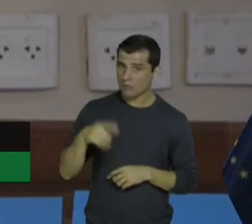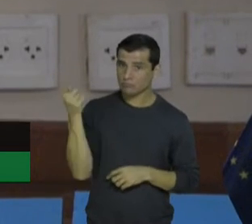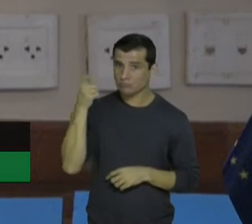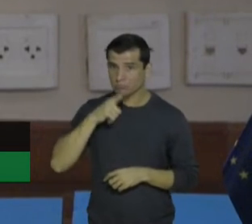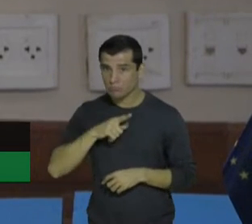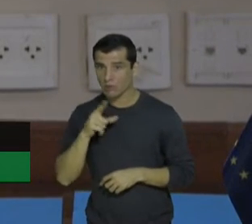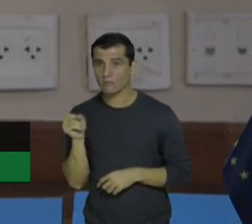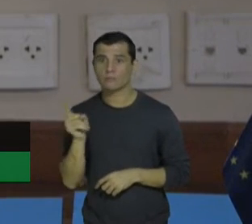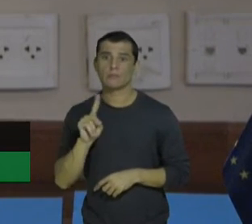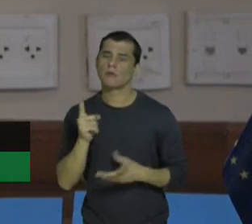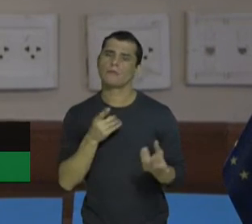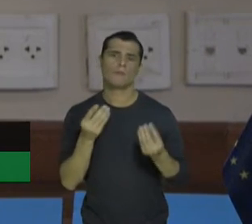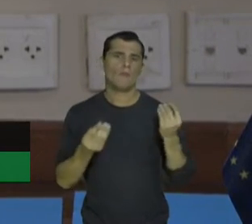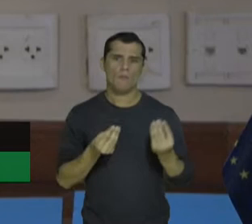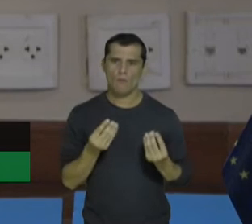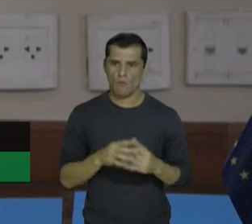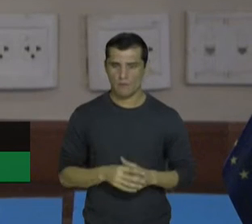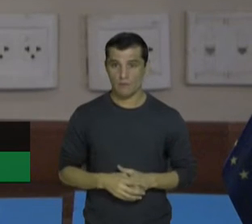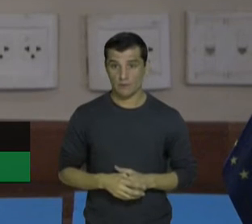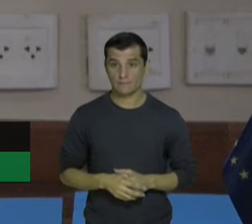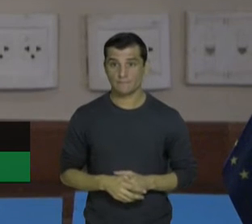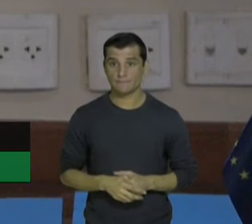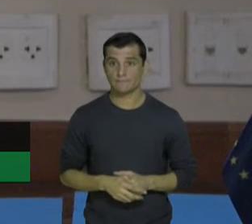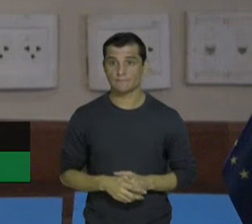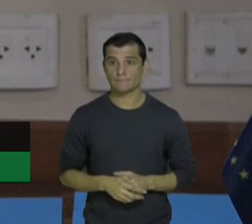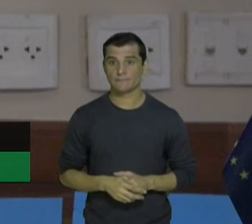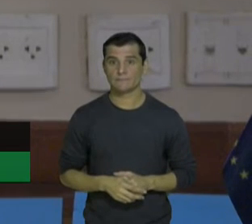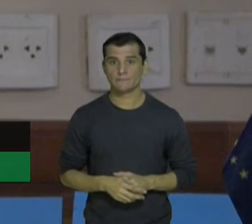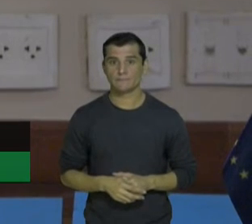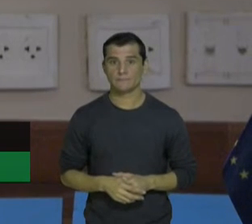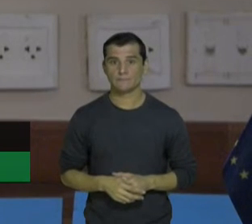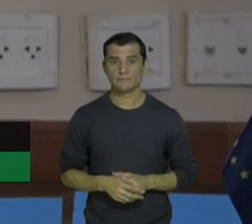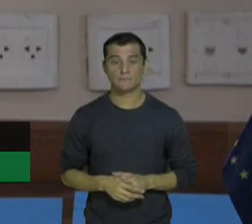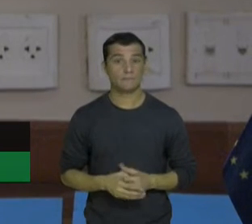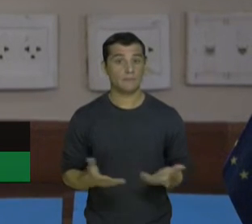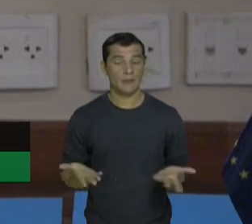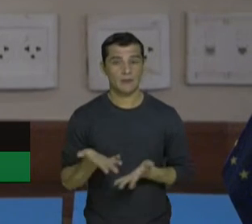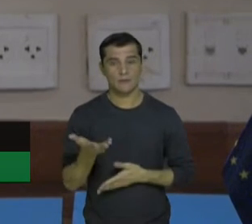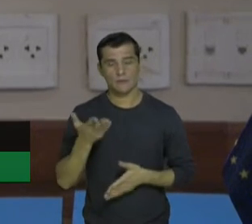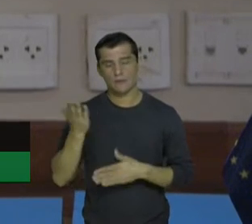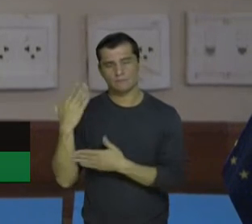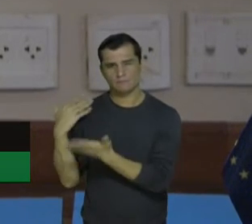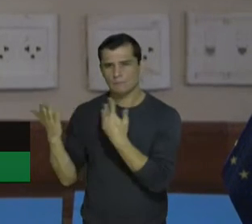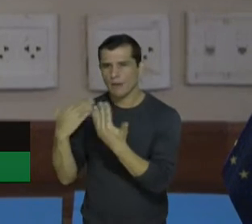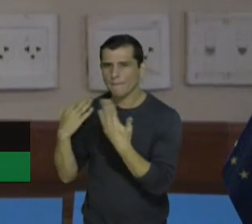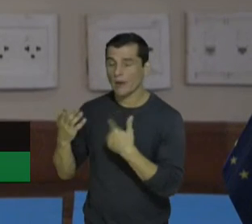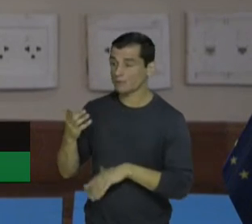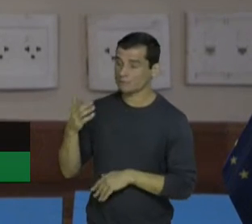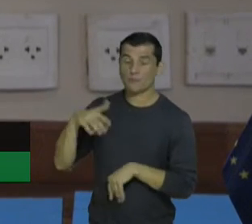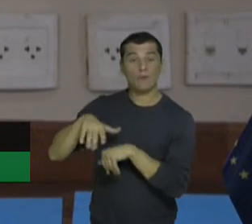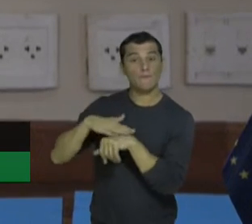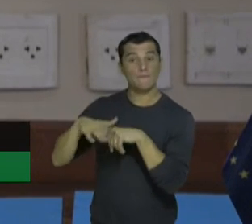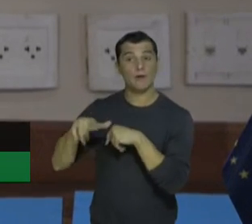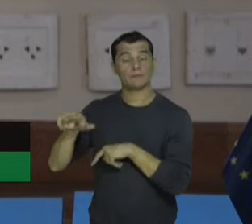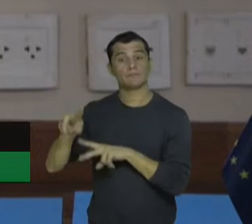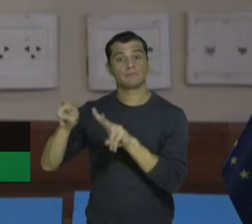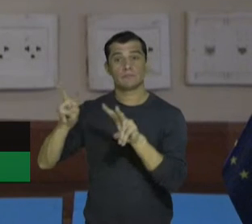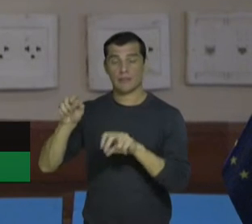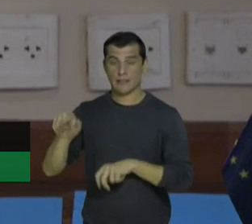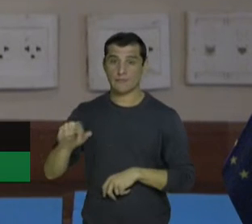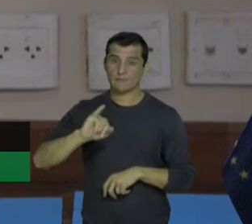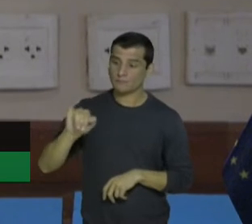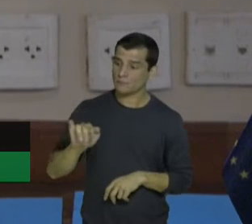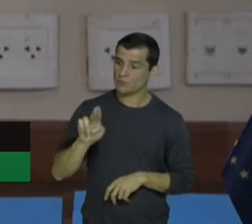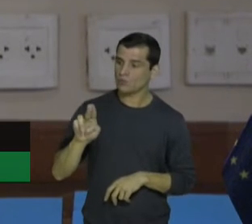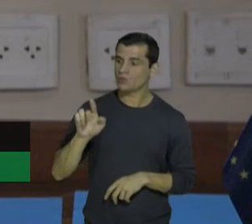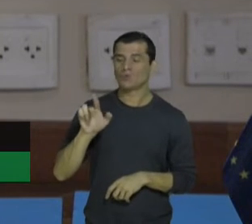sal um negócio então vamos começar o nosso bate-papo bastante interativo o Juliano pode